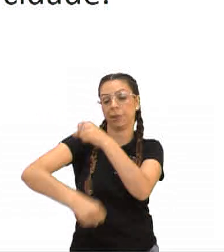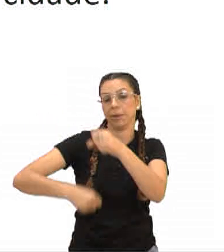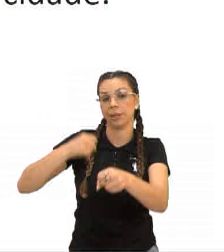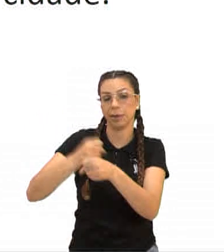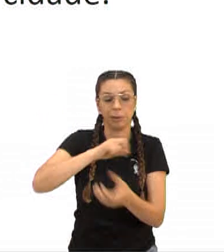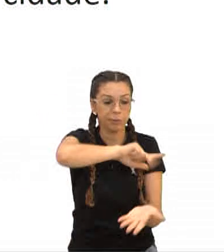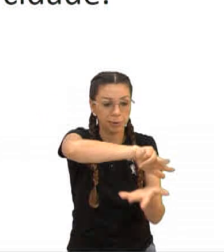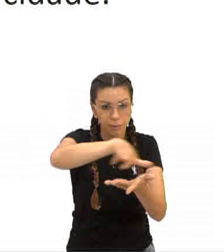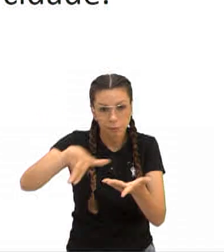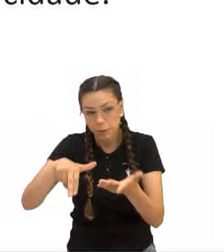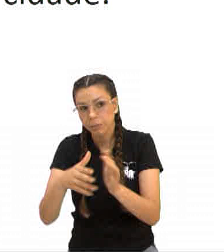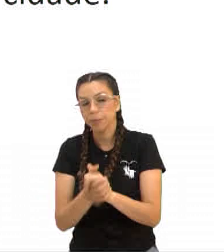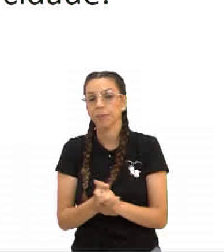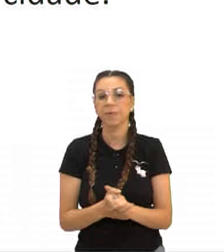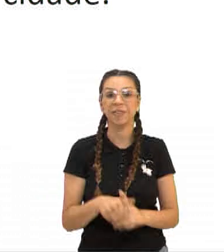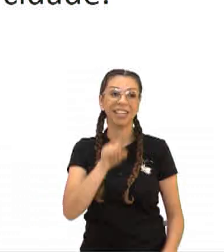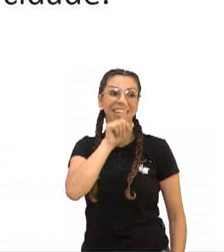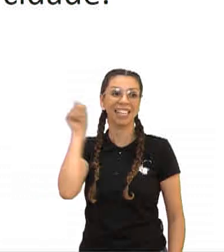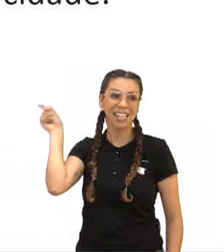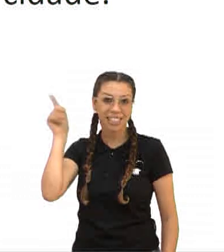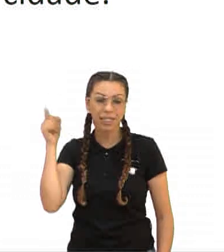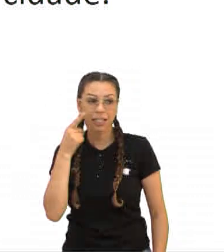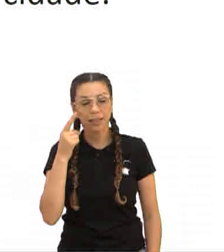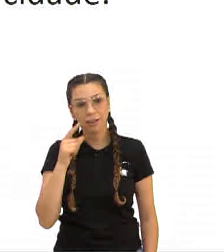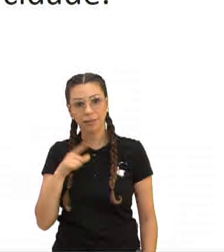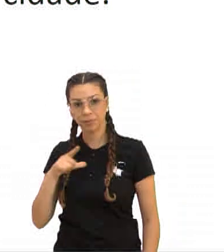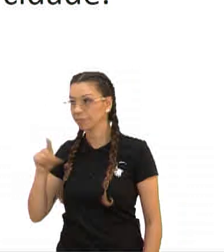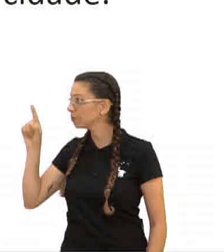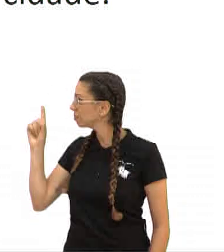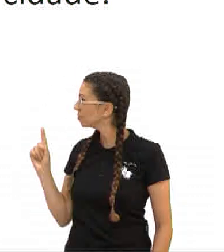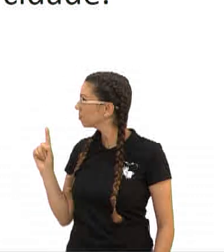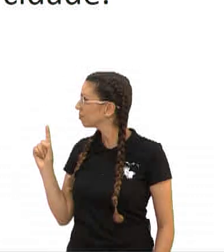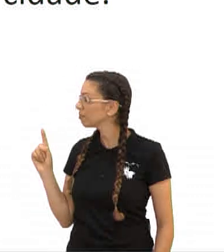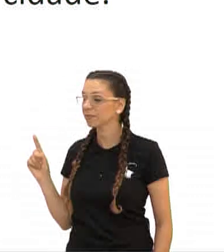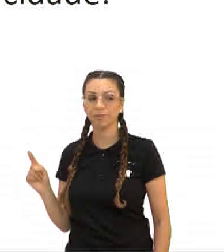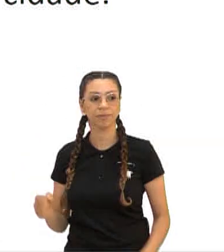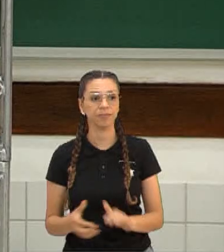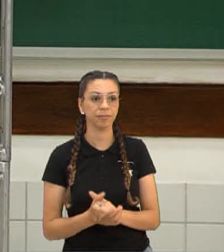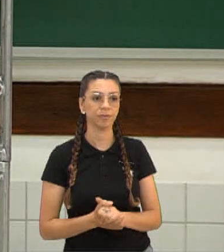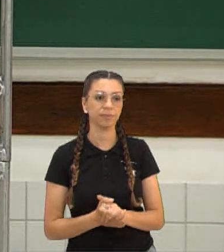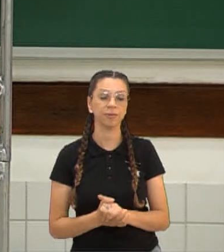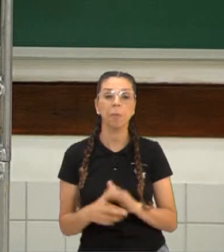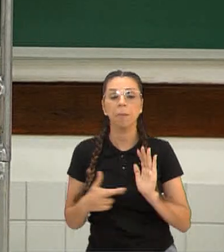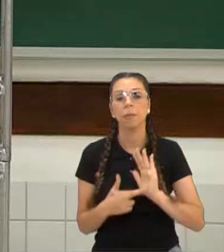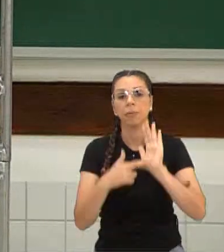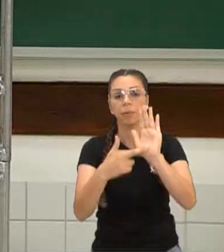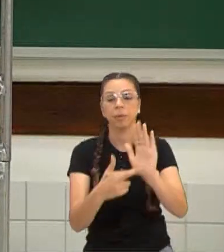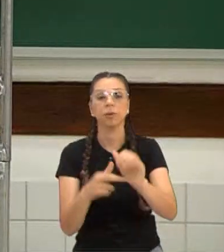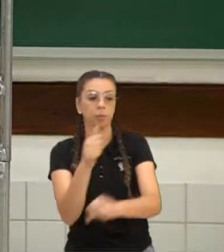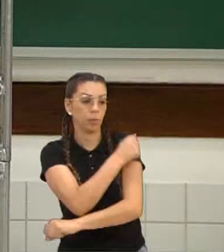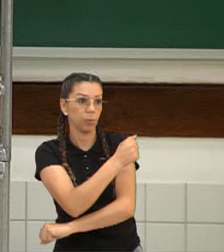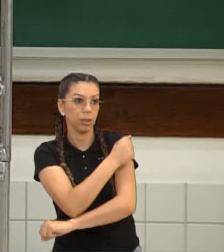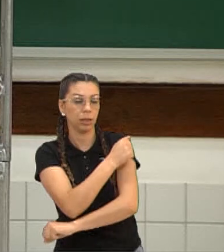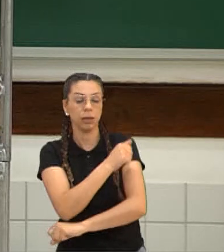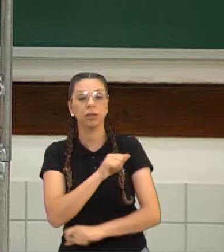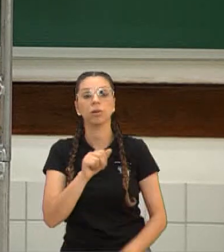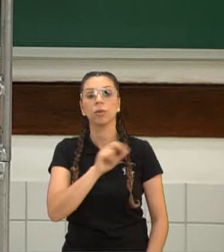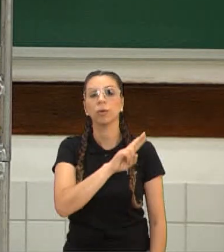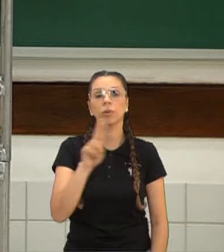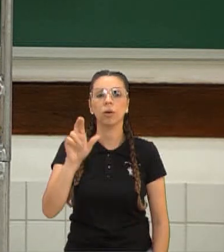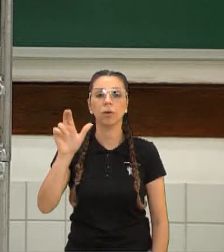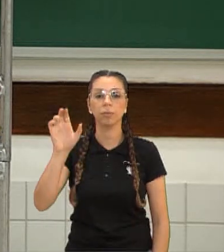bastante isso. Tá? Essa obra aqui temos aqui atrás, aqui na aula 1, né? Uma representação do aluno, a aluna Ellen, se eu não me